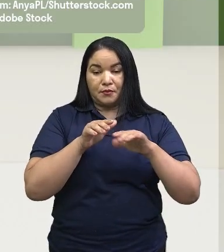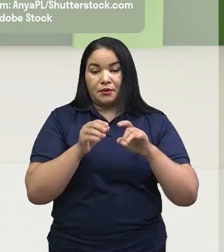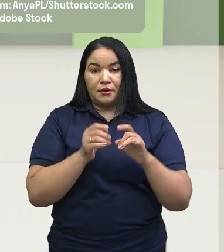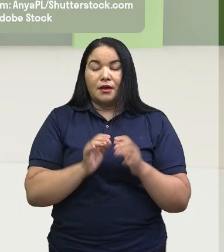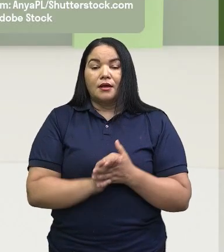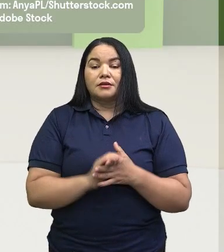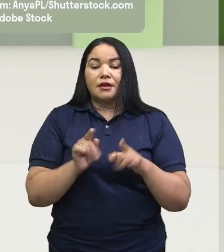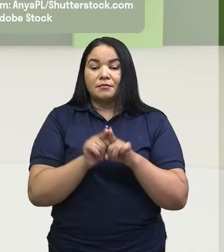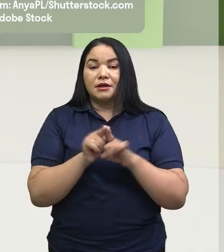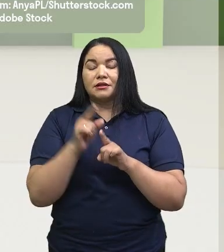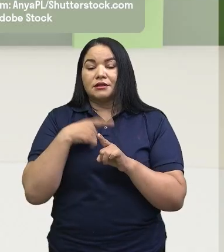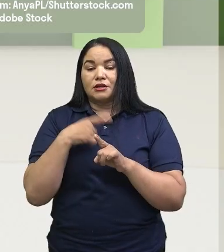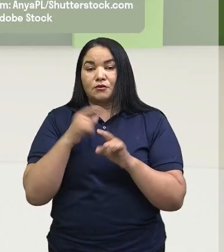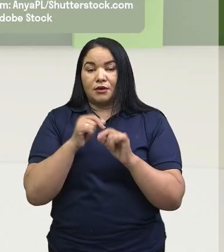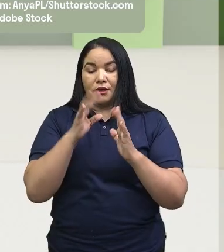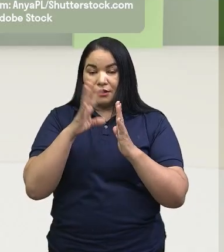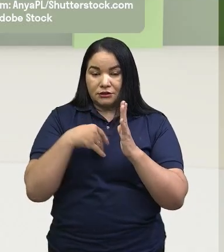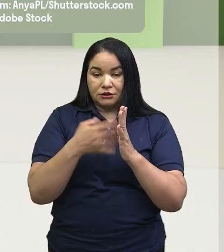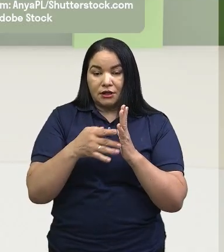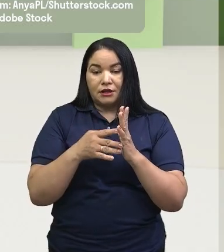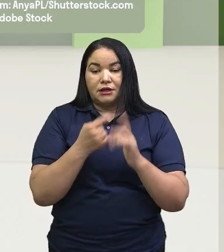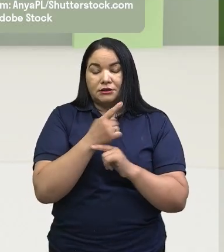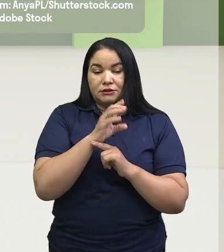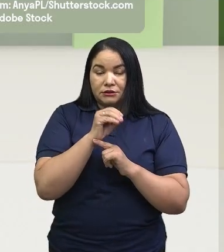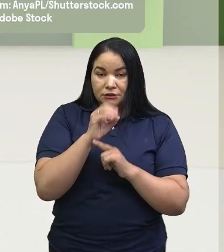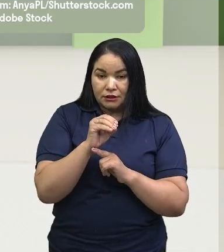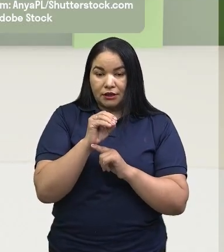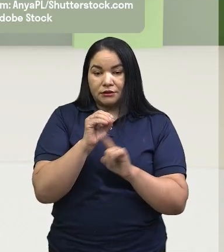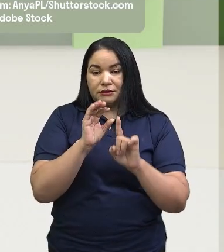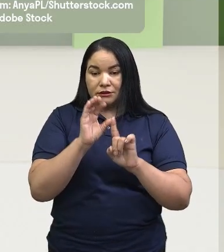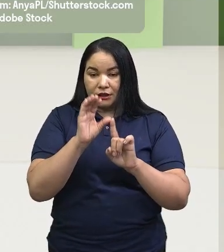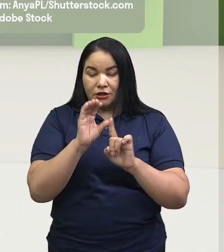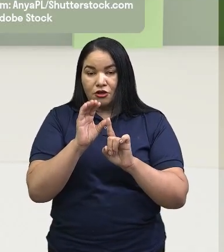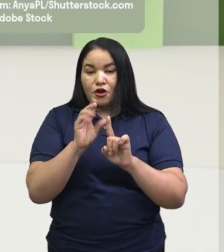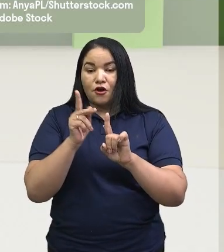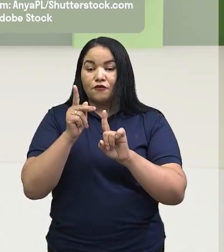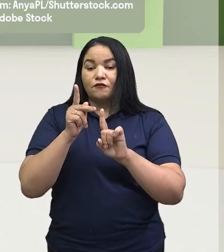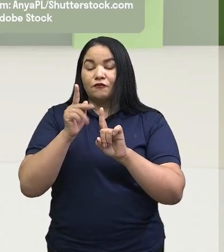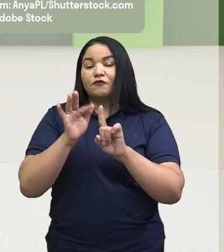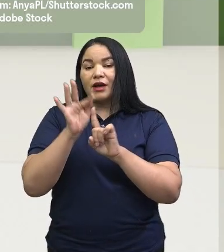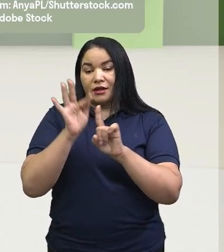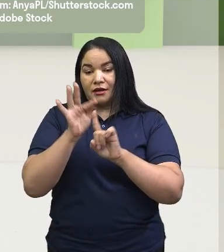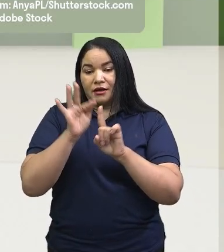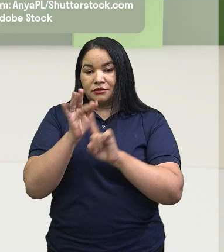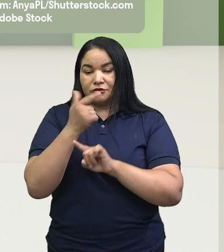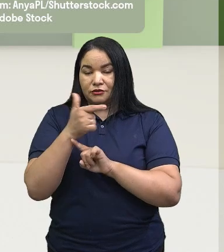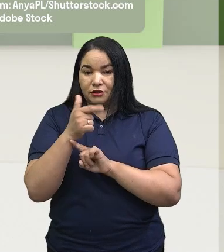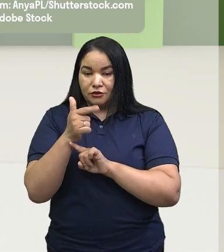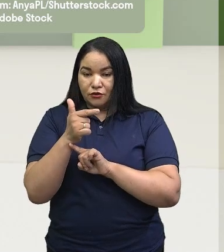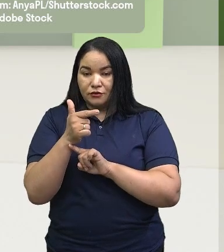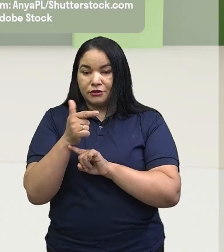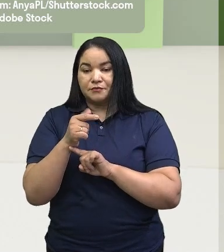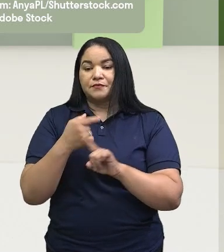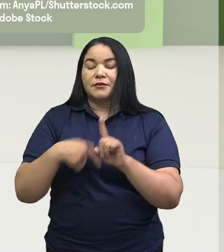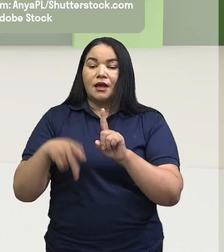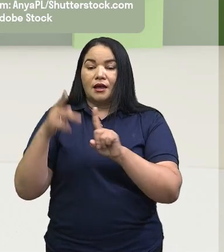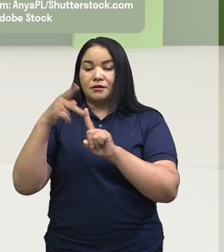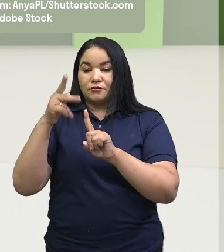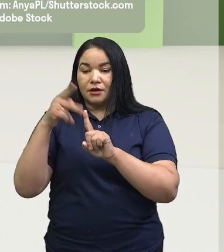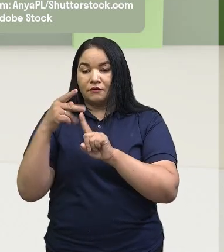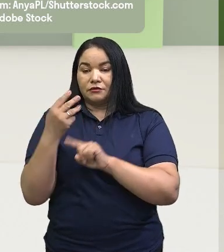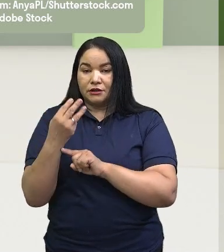Temos aí, nesta escala, 100 graus Celsius, para Fahrenheit, em 212, e para